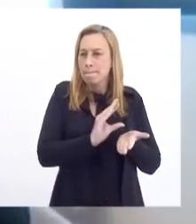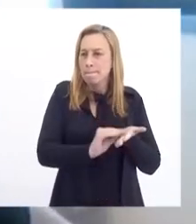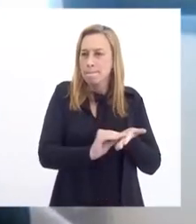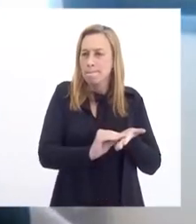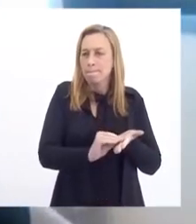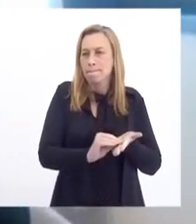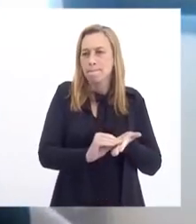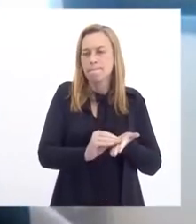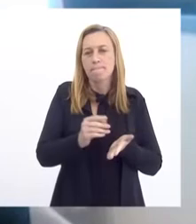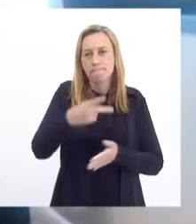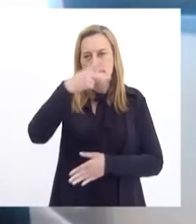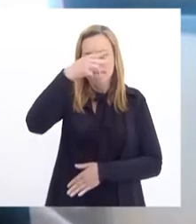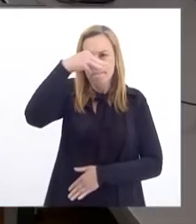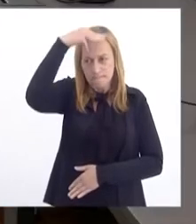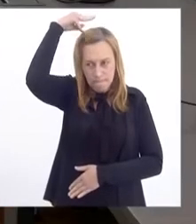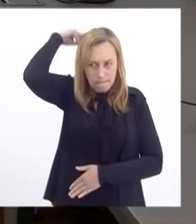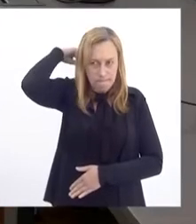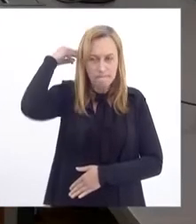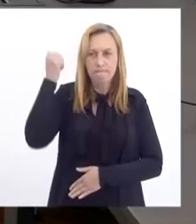Pacheco.